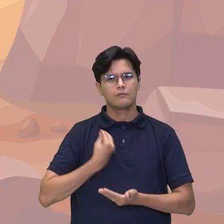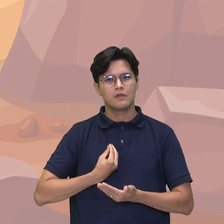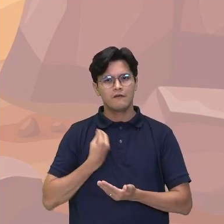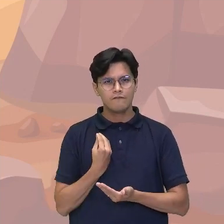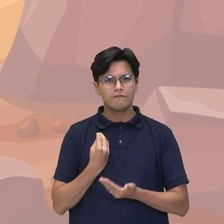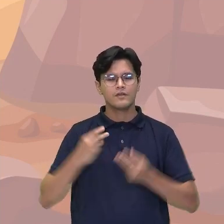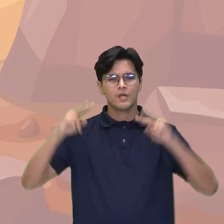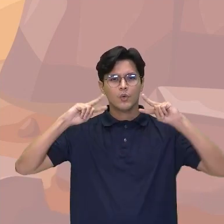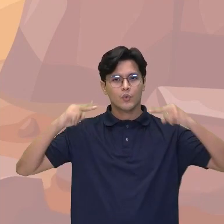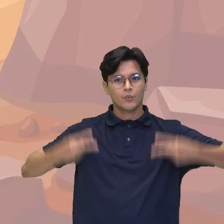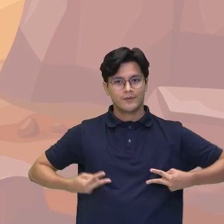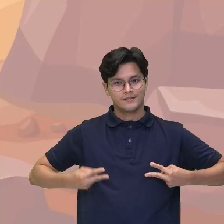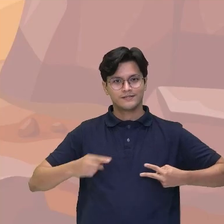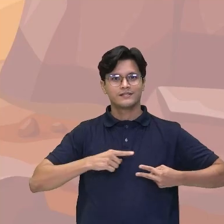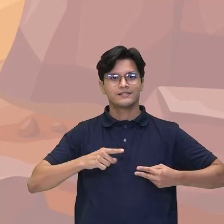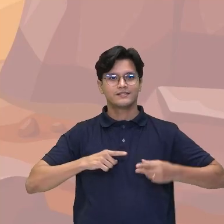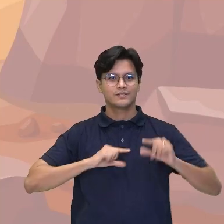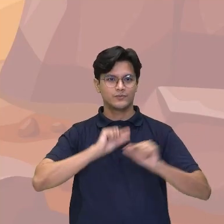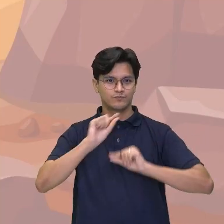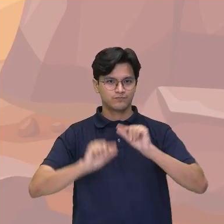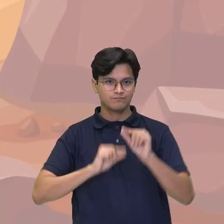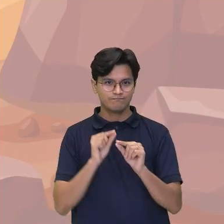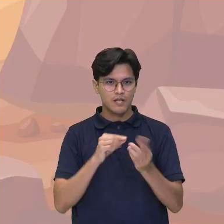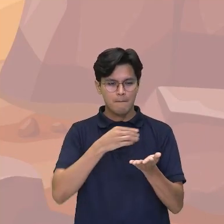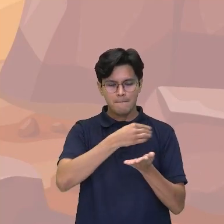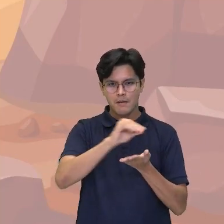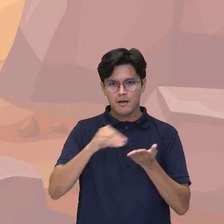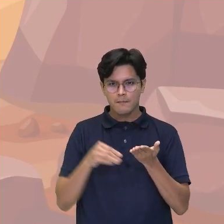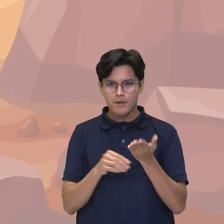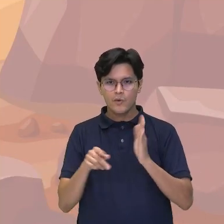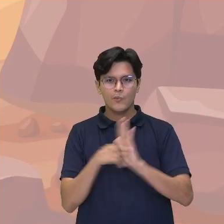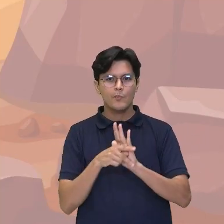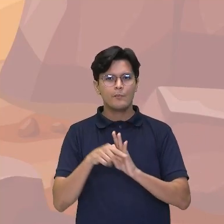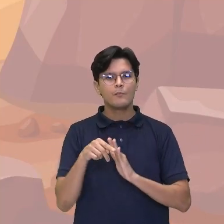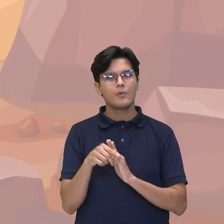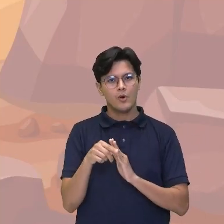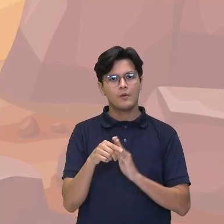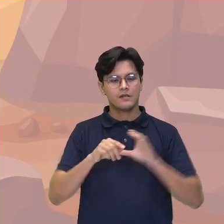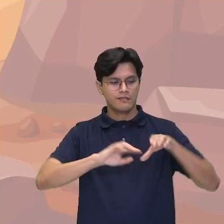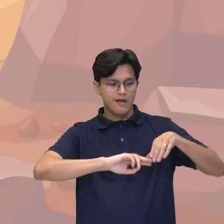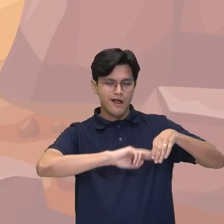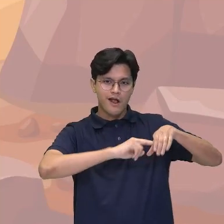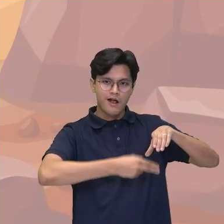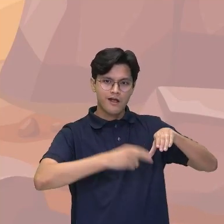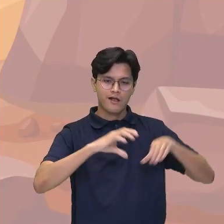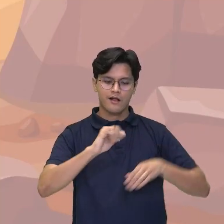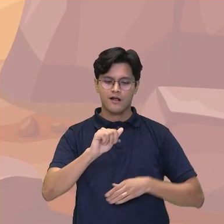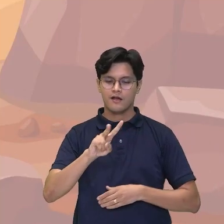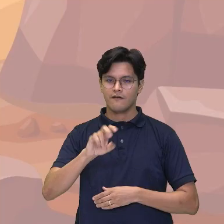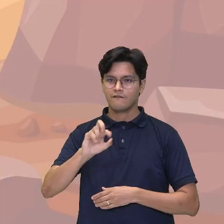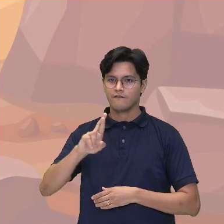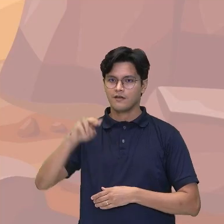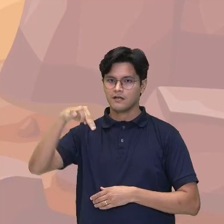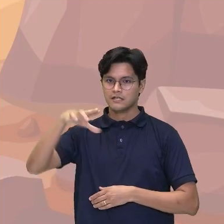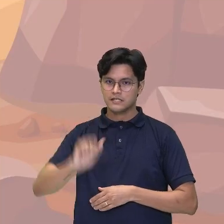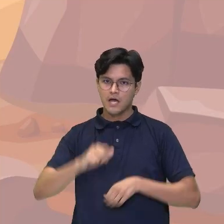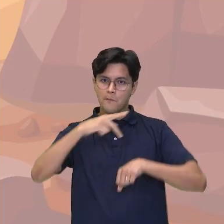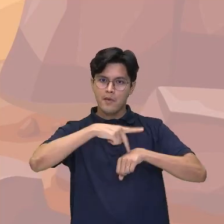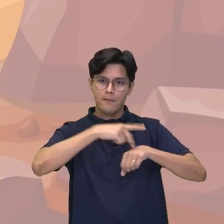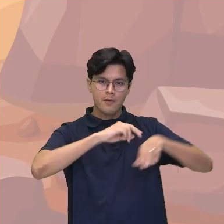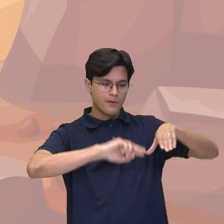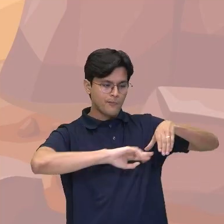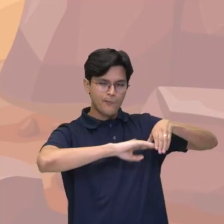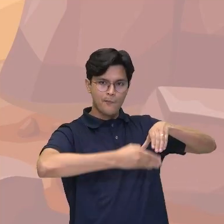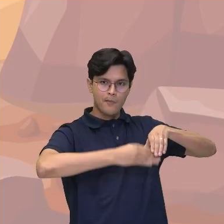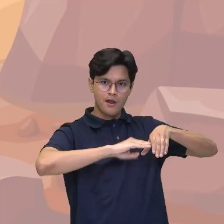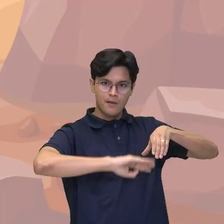deixados pelos homens da caverna. E a arte não poderia estar distante desse momento histórico, porque é a